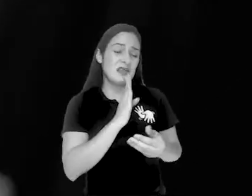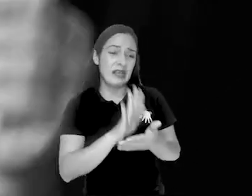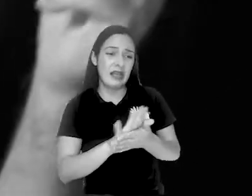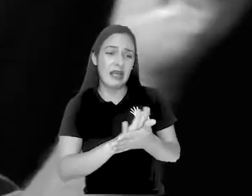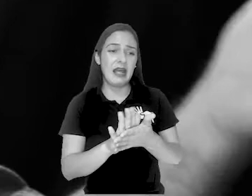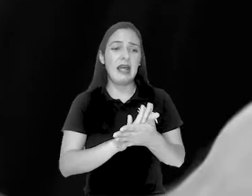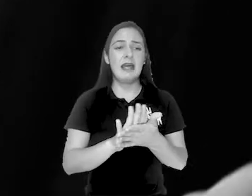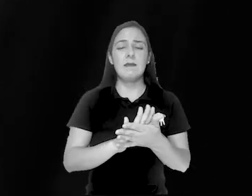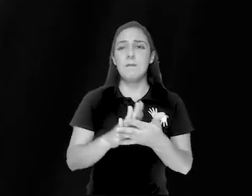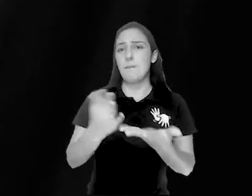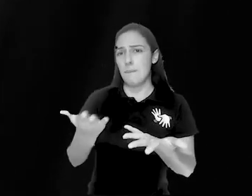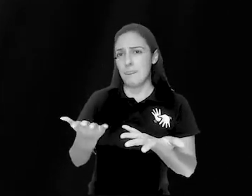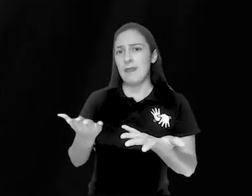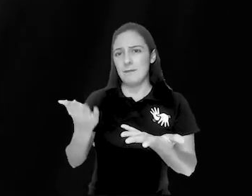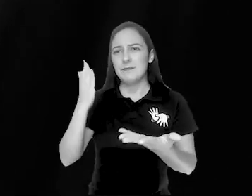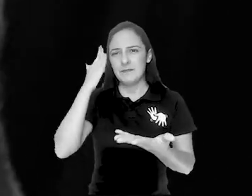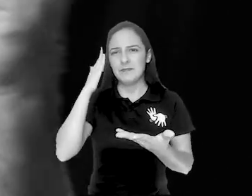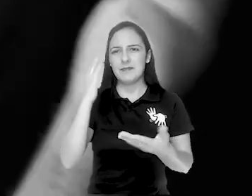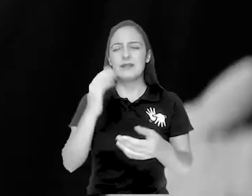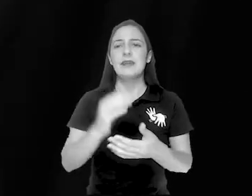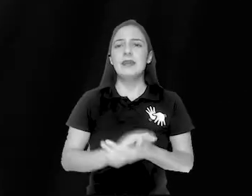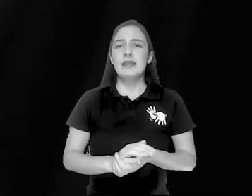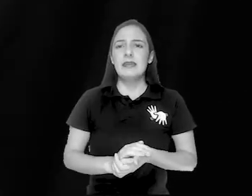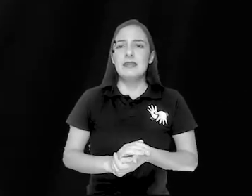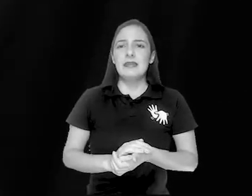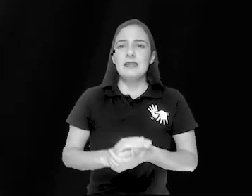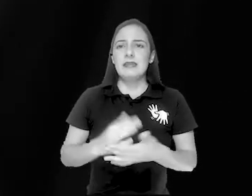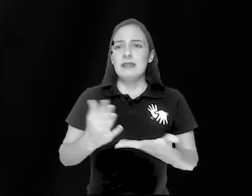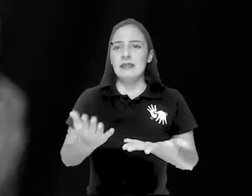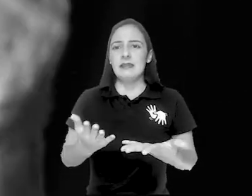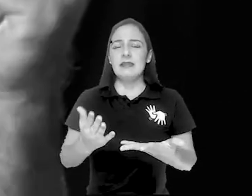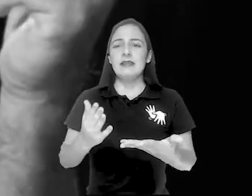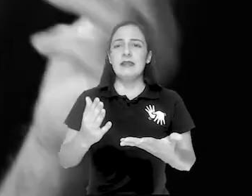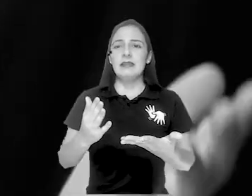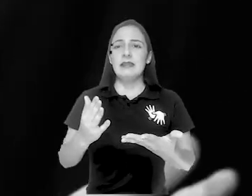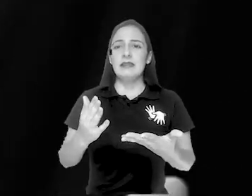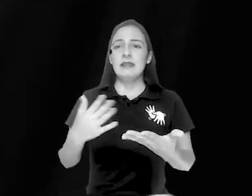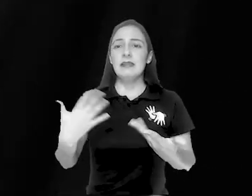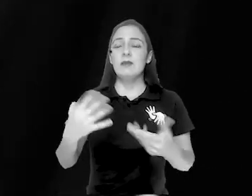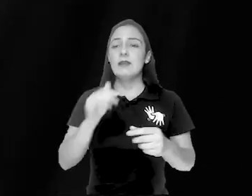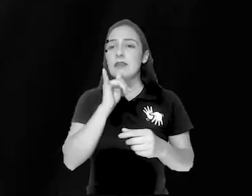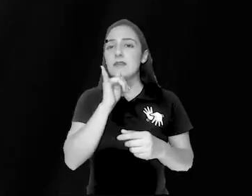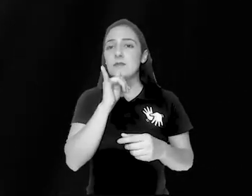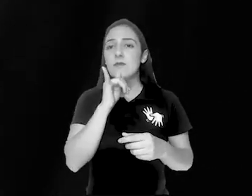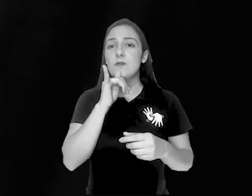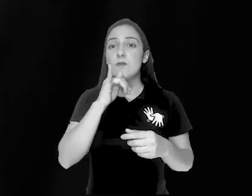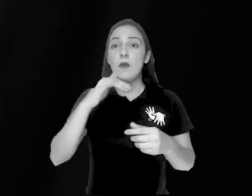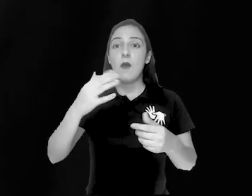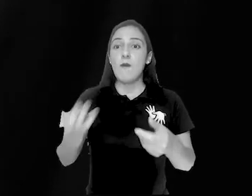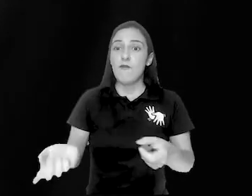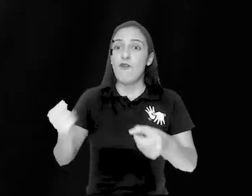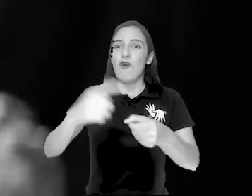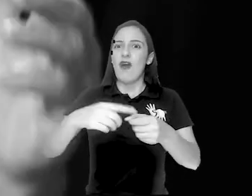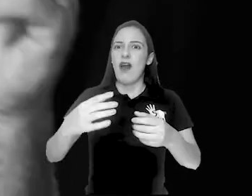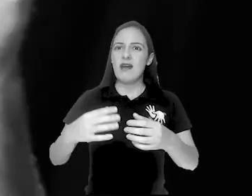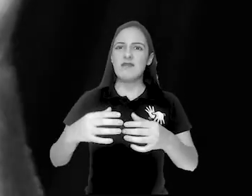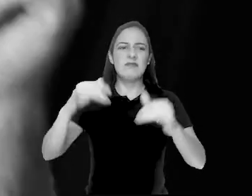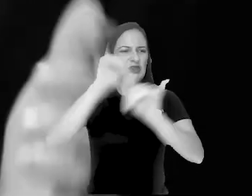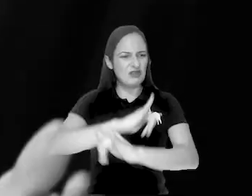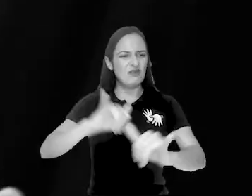Viola, ninguém conhecia um Hermes Viola, ninguém conhecia um Antônio Carlos. Então isso foi resgatado,